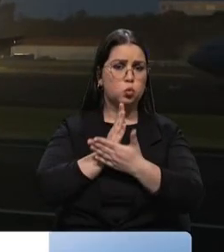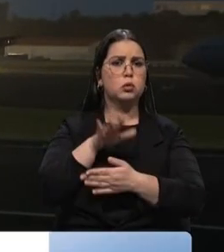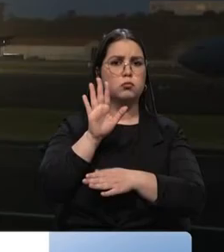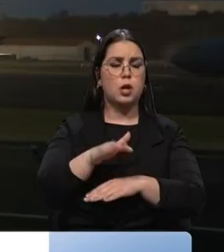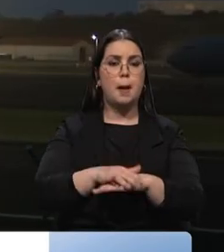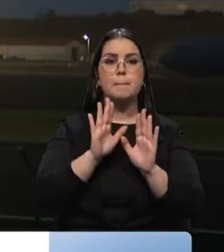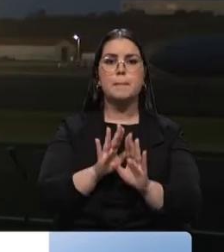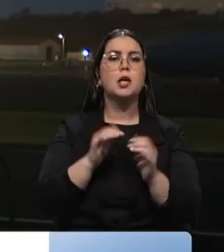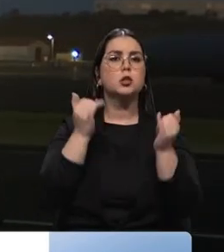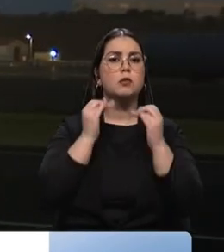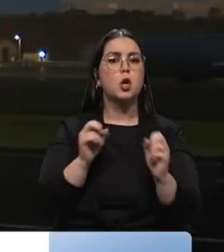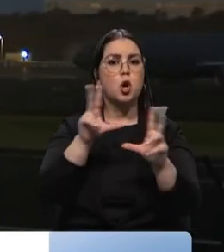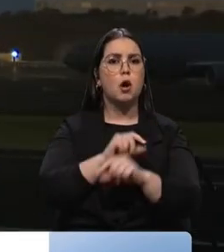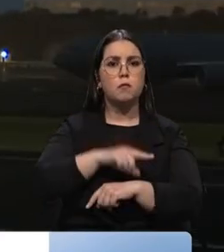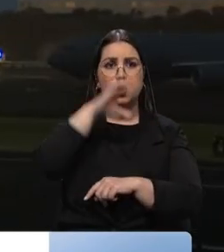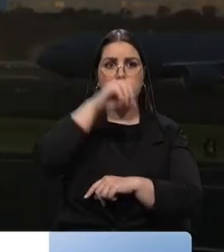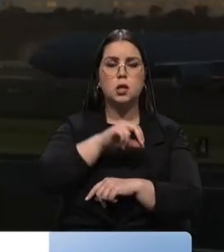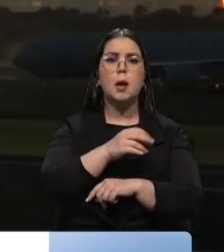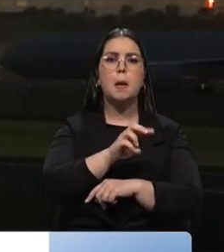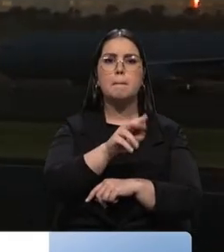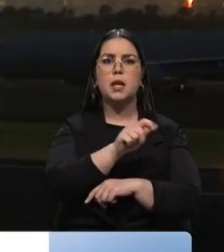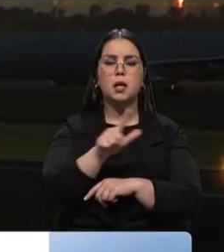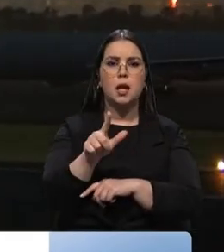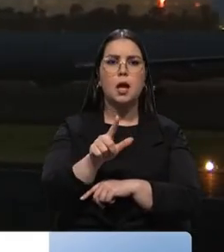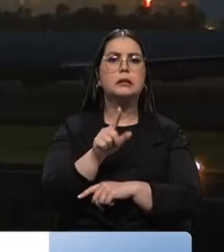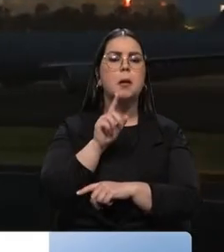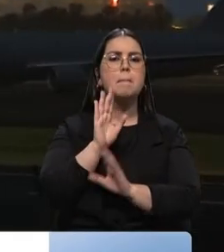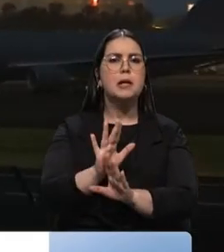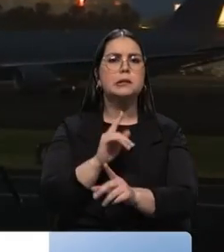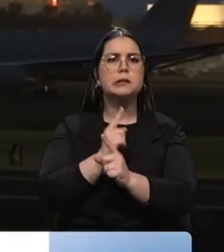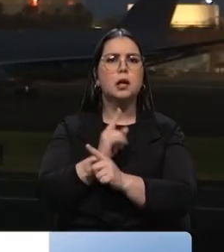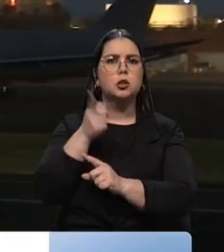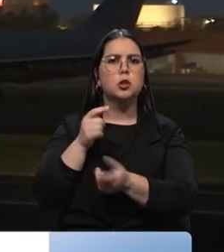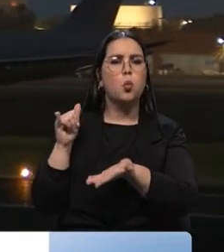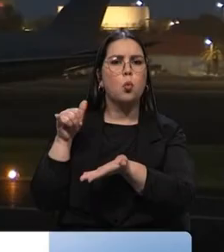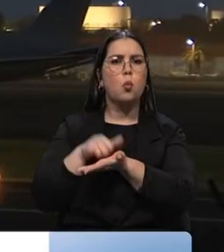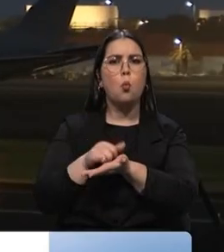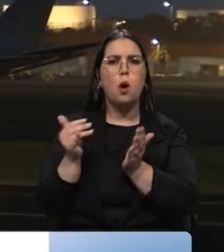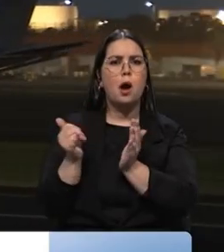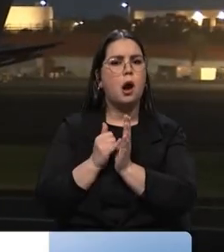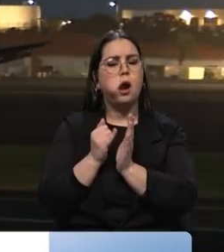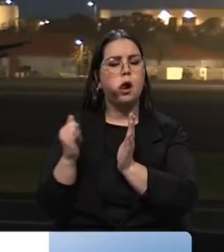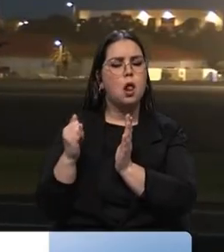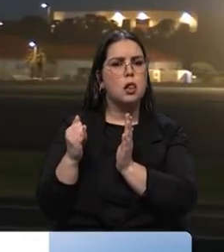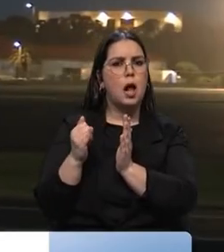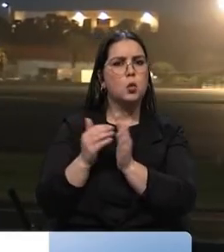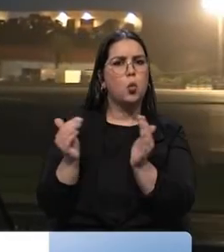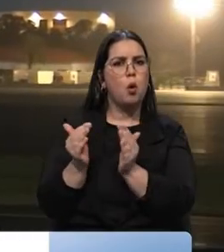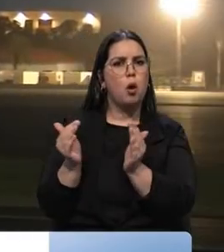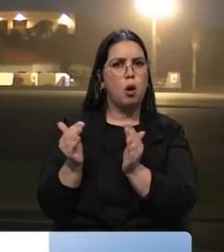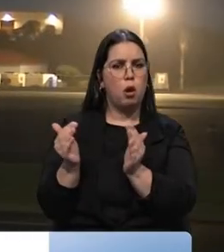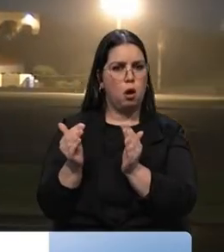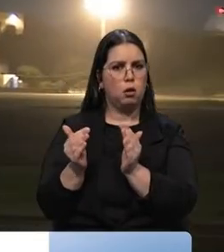dado novo, e não sei se o Miguel Valadão Duarte consegue apanhar, tem a ver com um pequeno avião que aqui está ao lado dos outros reabastecedores,